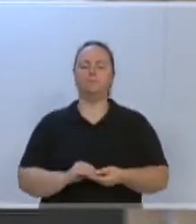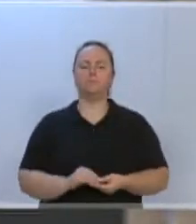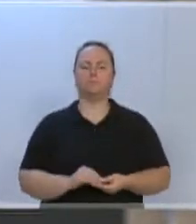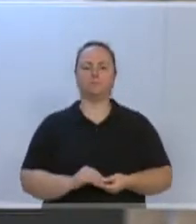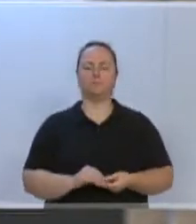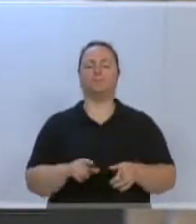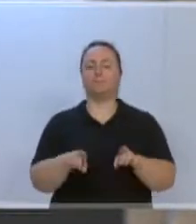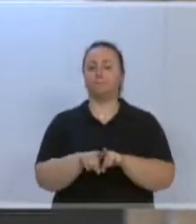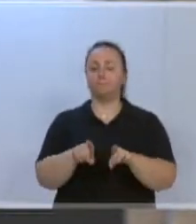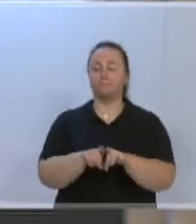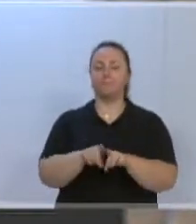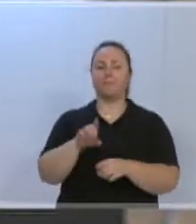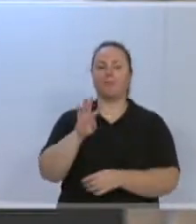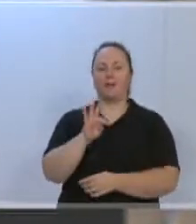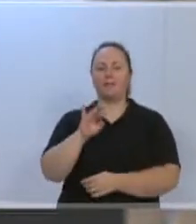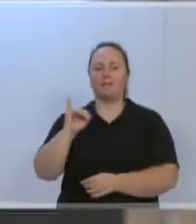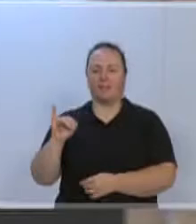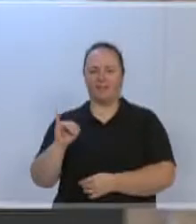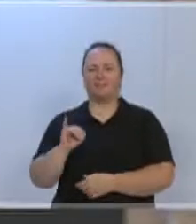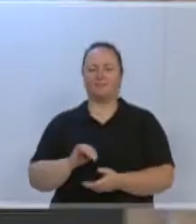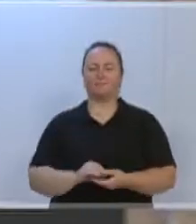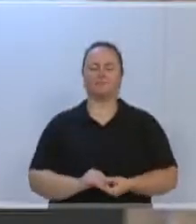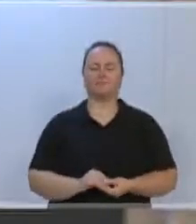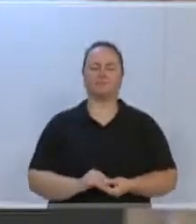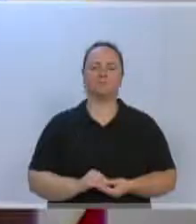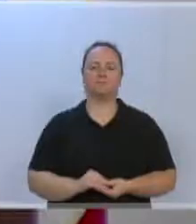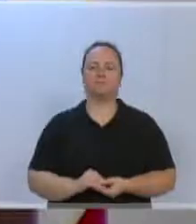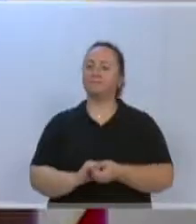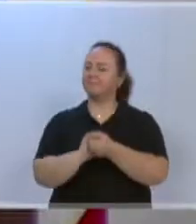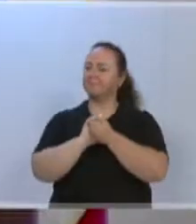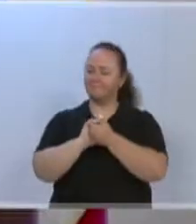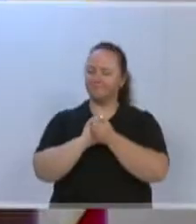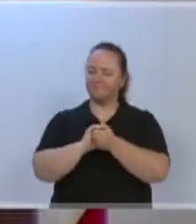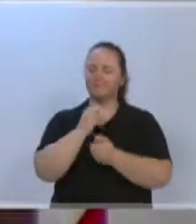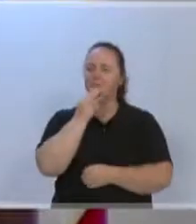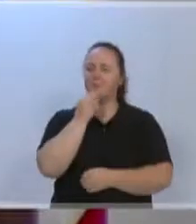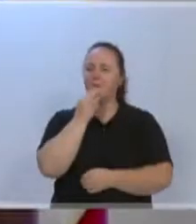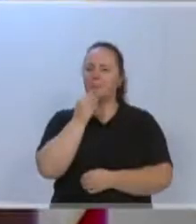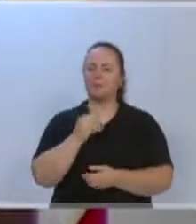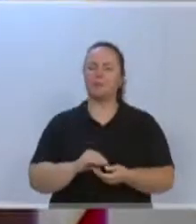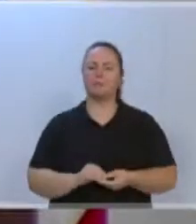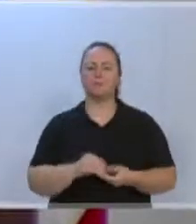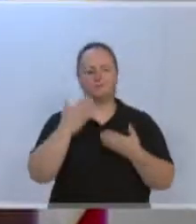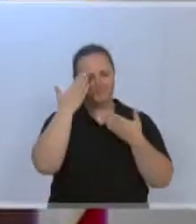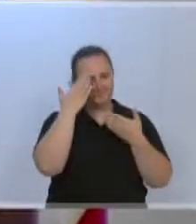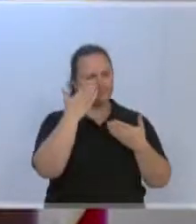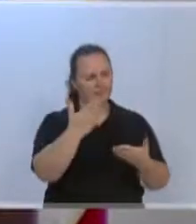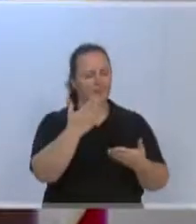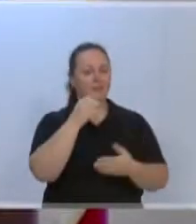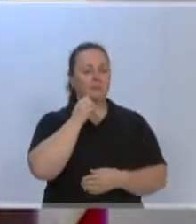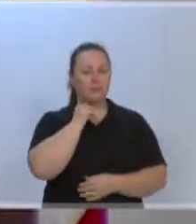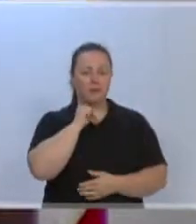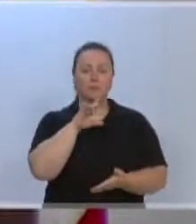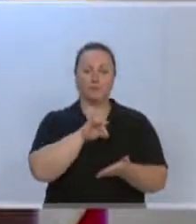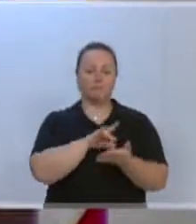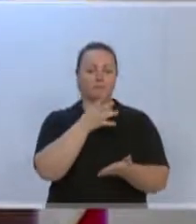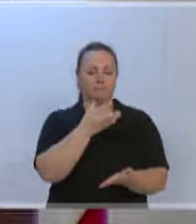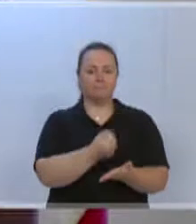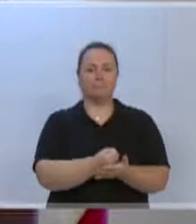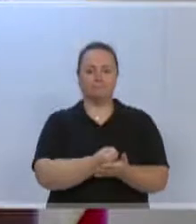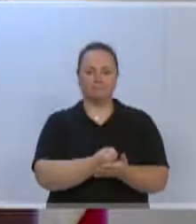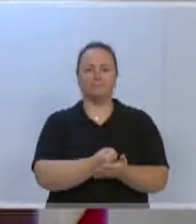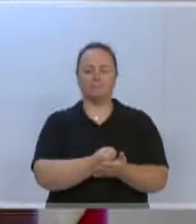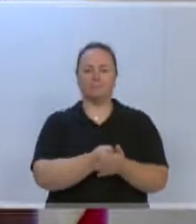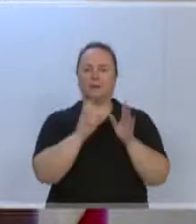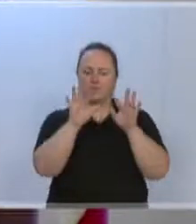também tem trabalhado nesse sentido para vencer a dor vergonha obrigado vereador filme mais uma vez registro tivesse um final